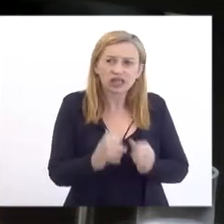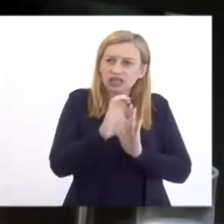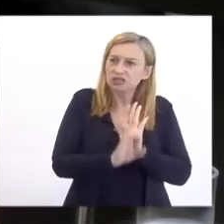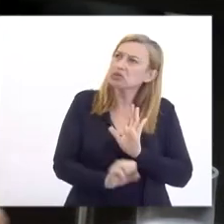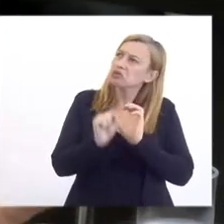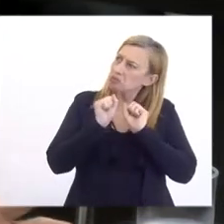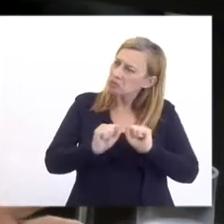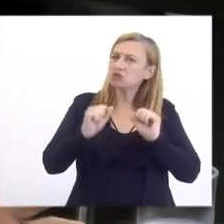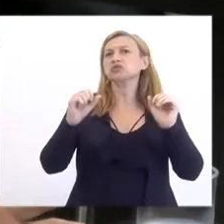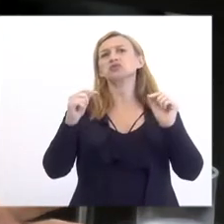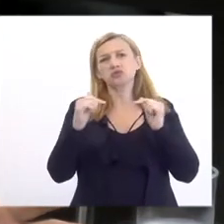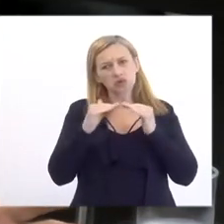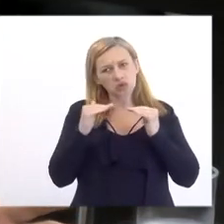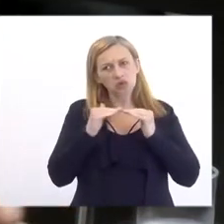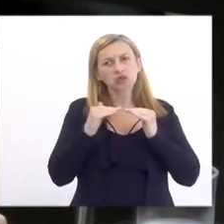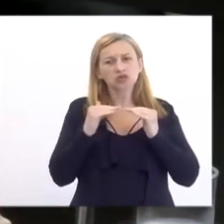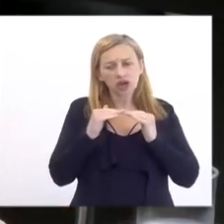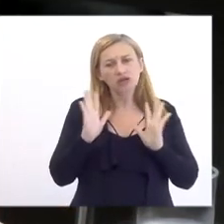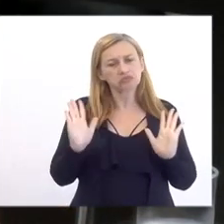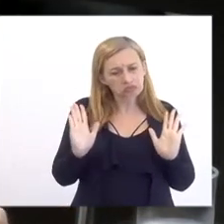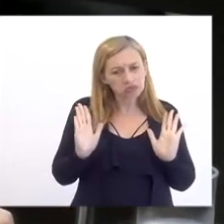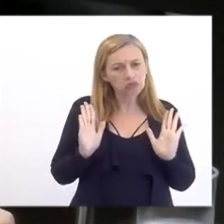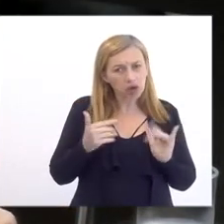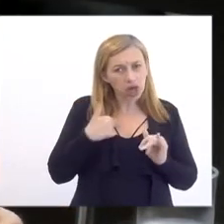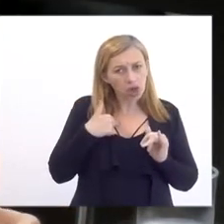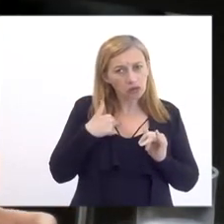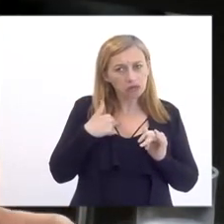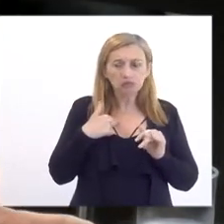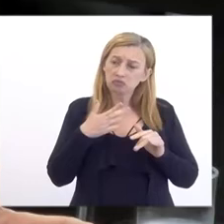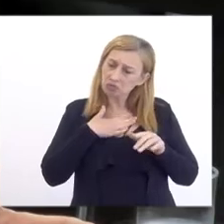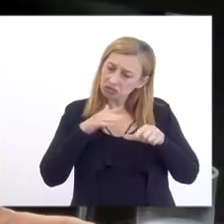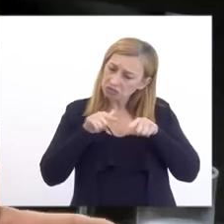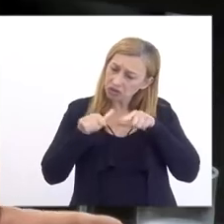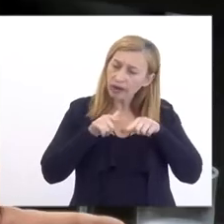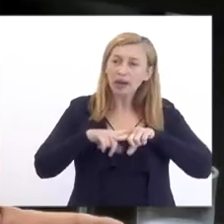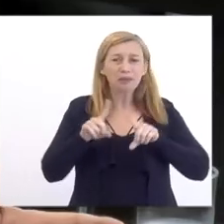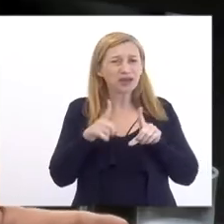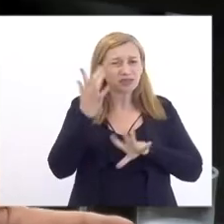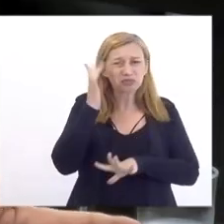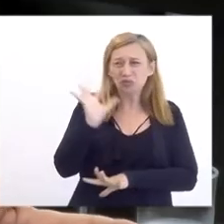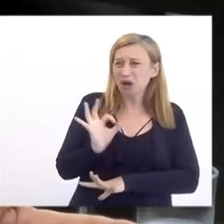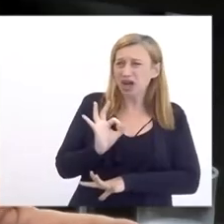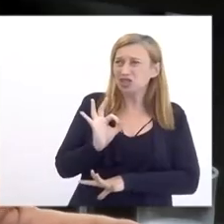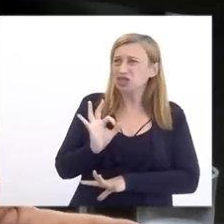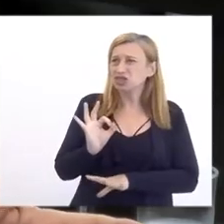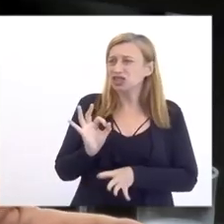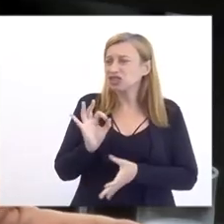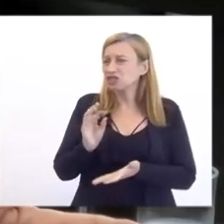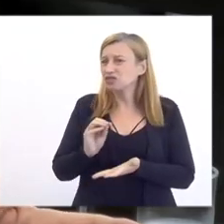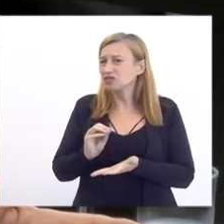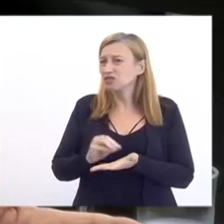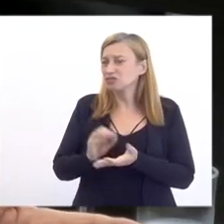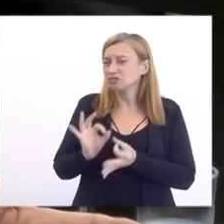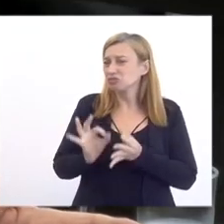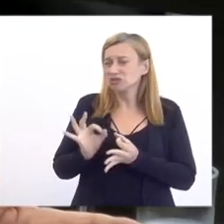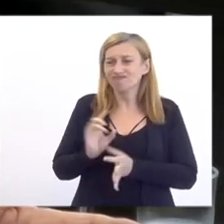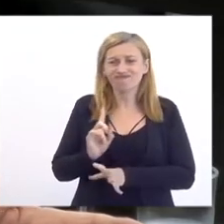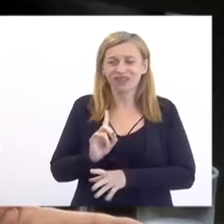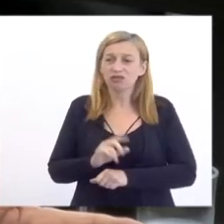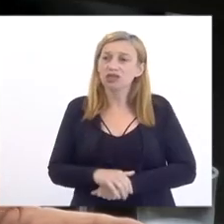posso concordar, eu fiz o meu dever. Mas eu não acho que seja injurídico fazer emenda.